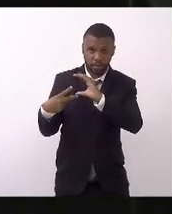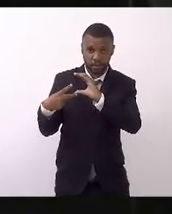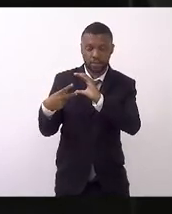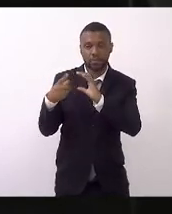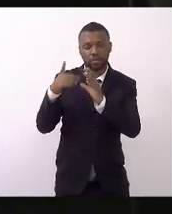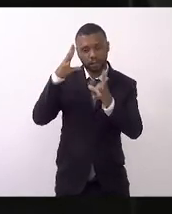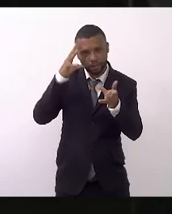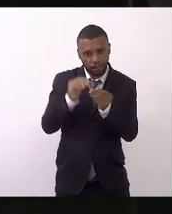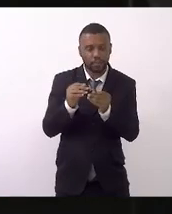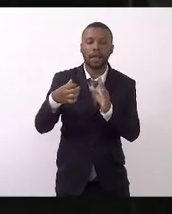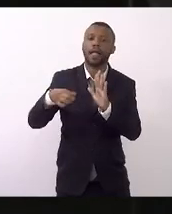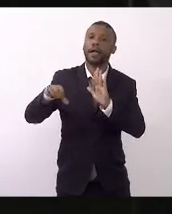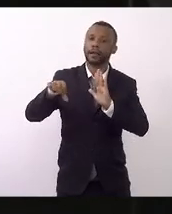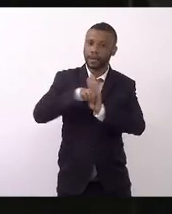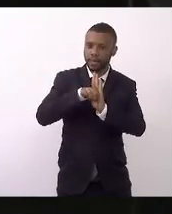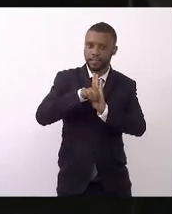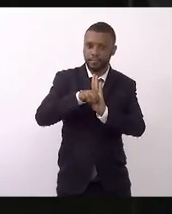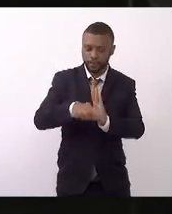crime.